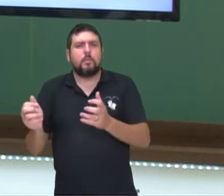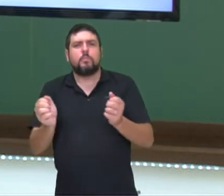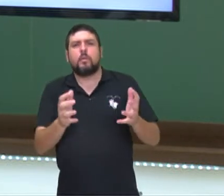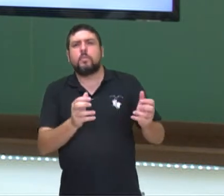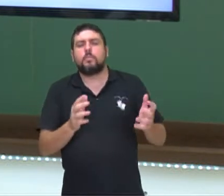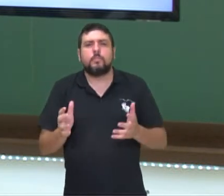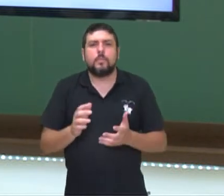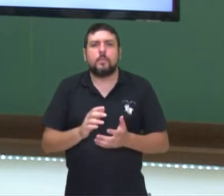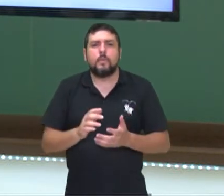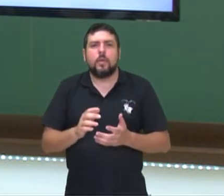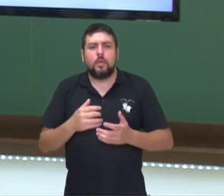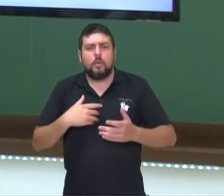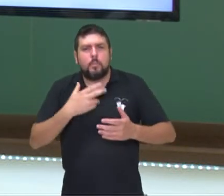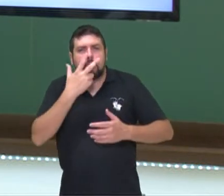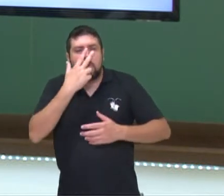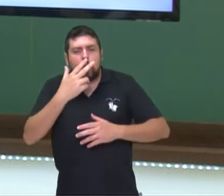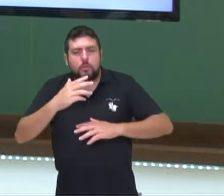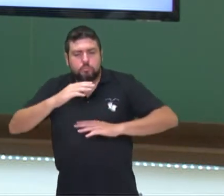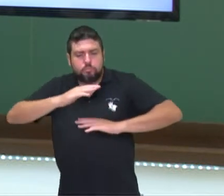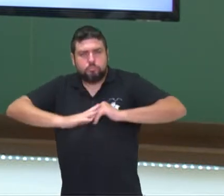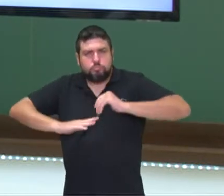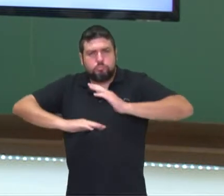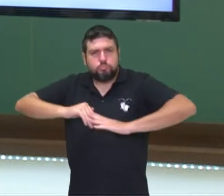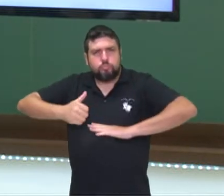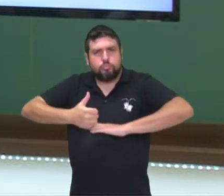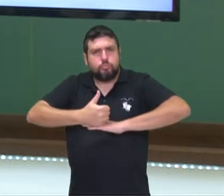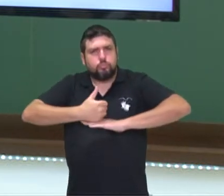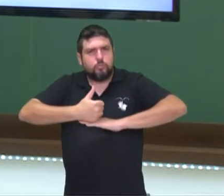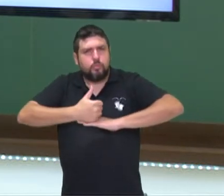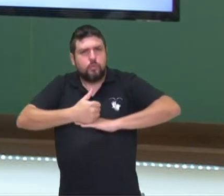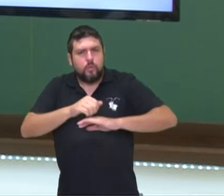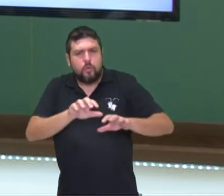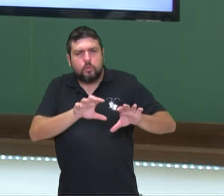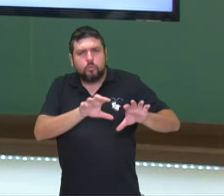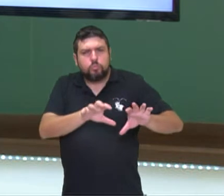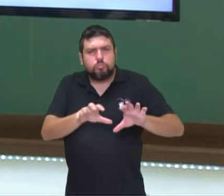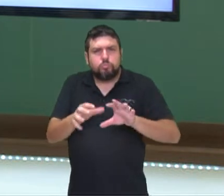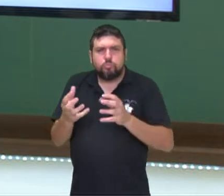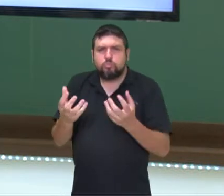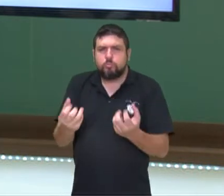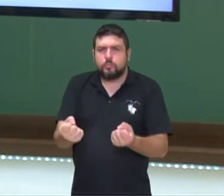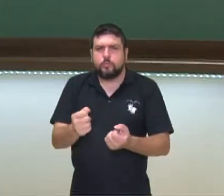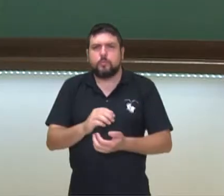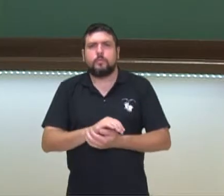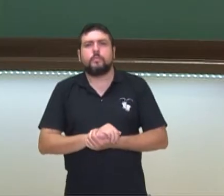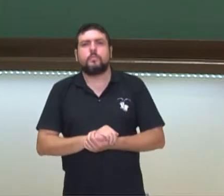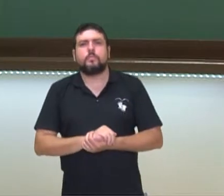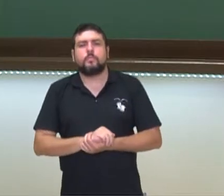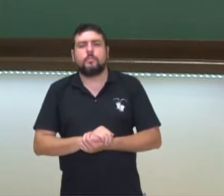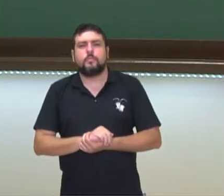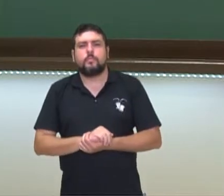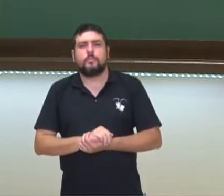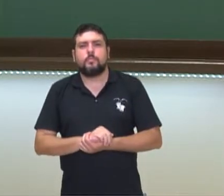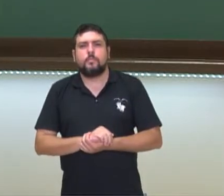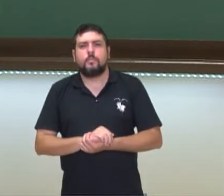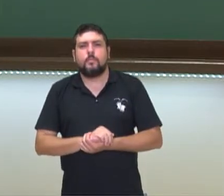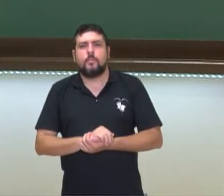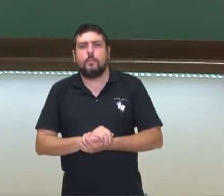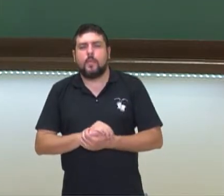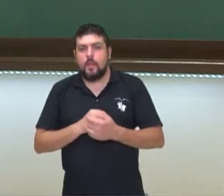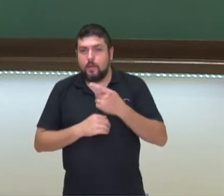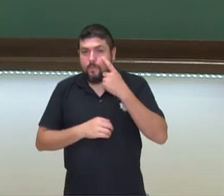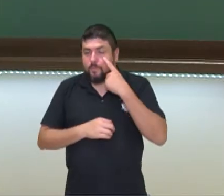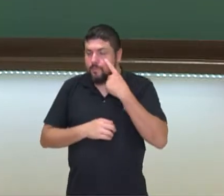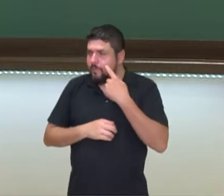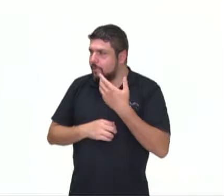maneira e convencer as pessoas dessas nossas ideias. Falando sobre discurso, dê uma boa olhada